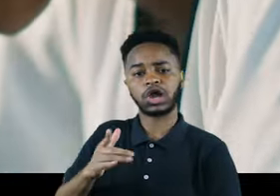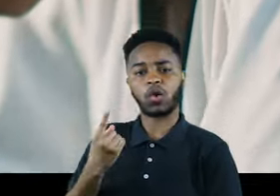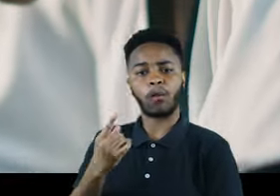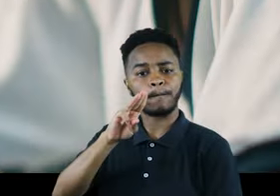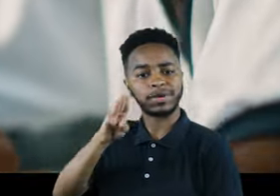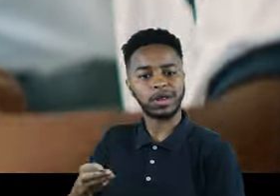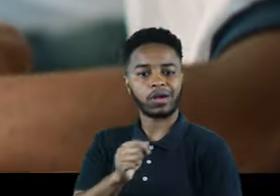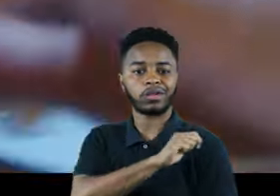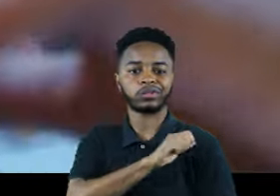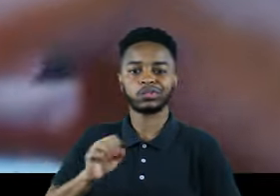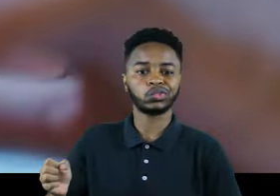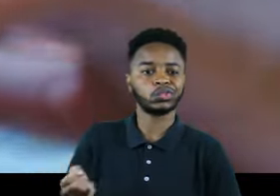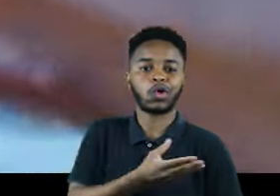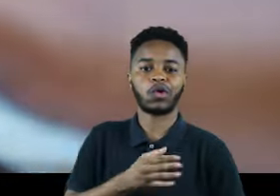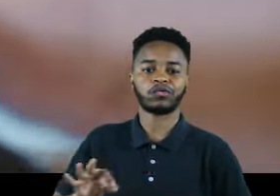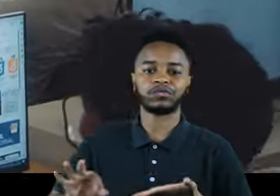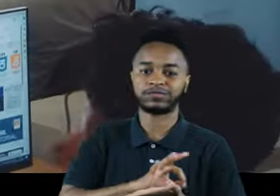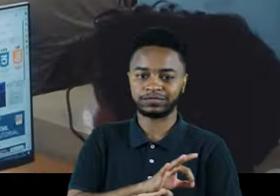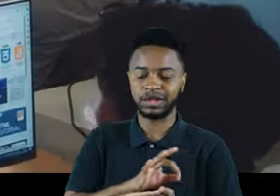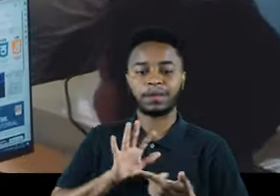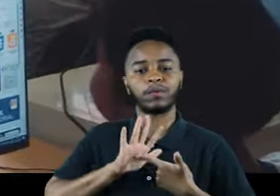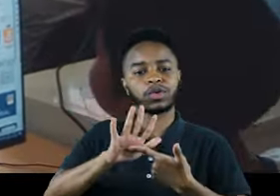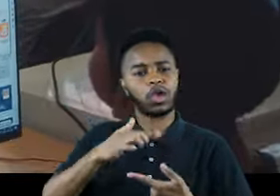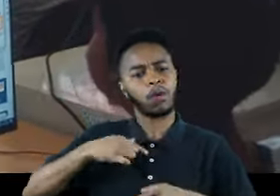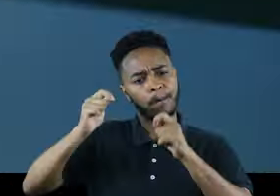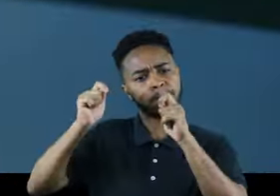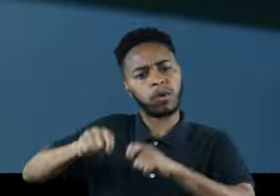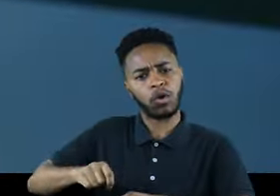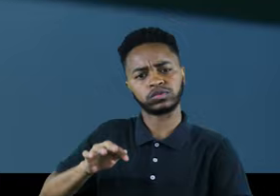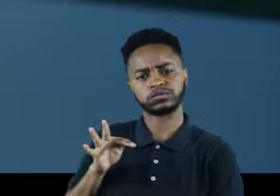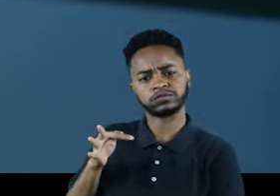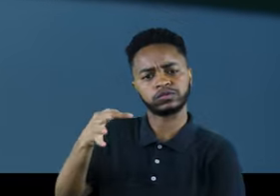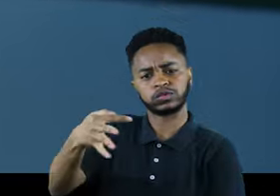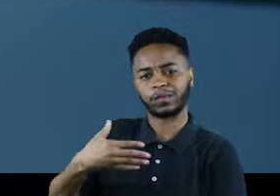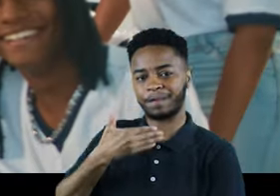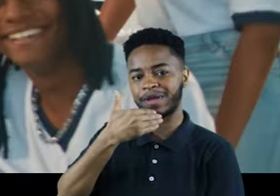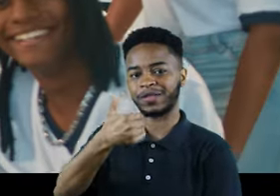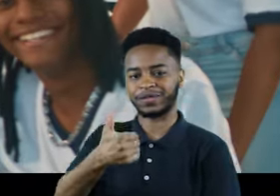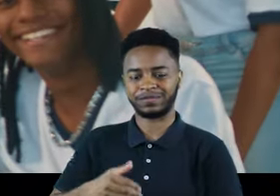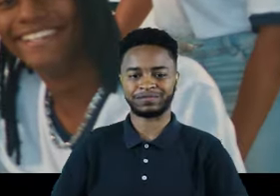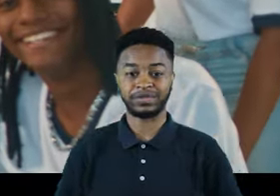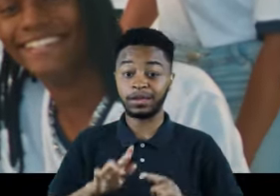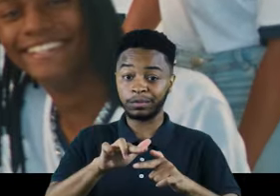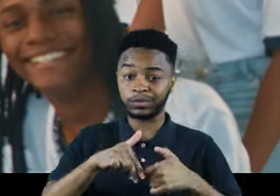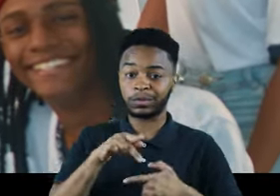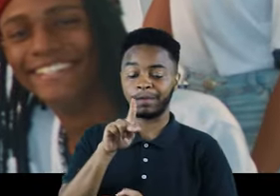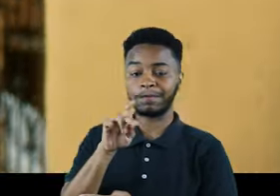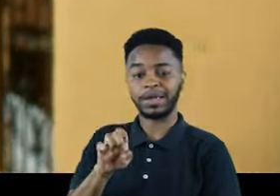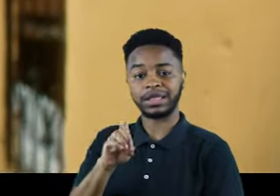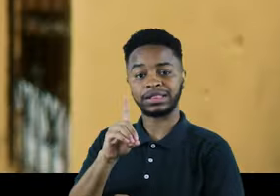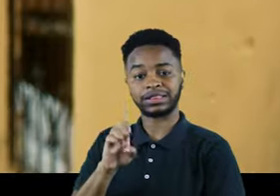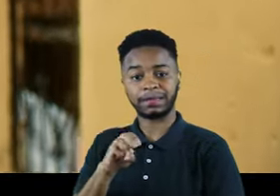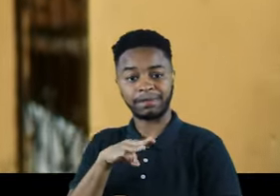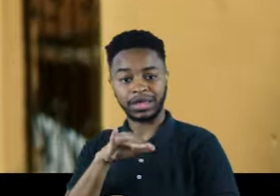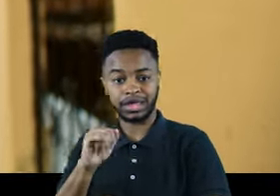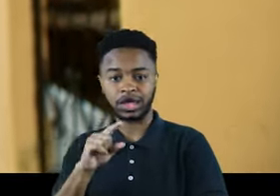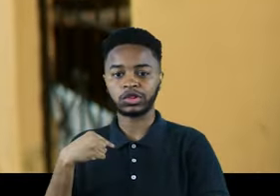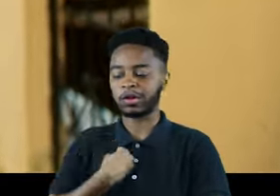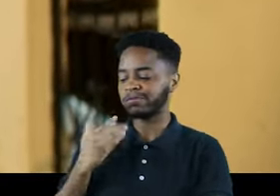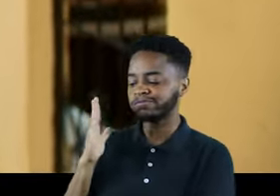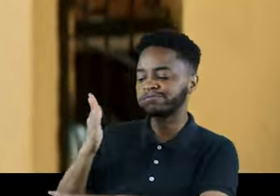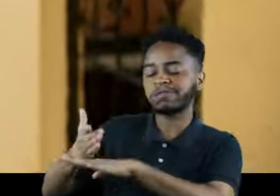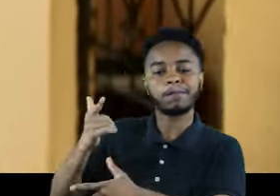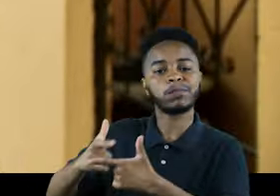são 1 milhão de novos estudantes matriculados, dizendo: eu posso ter uma vida melhor. Com o pé de meia, começamos